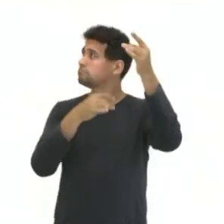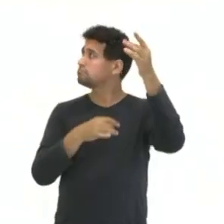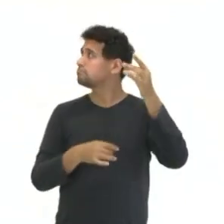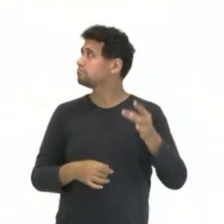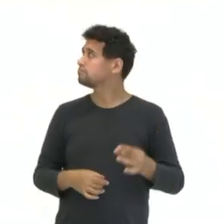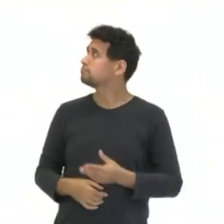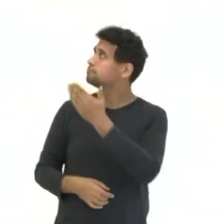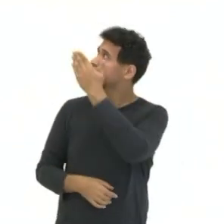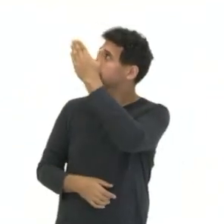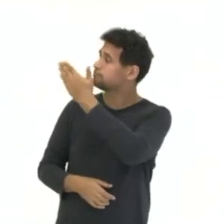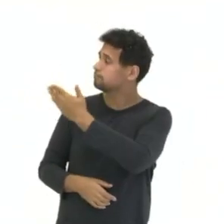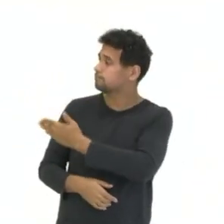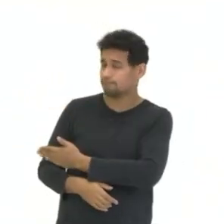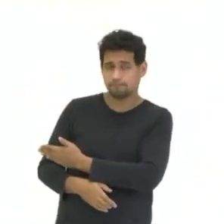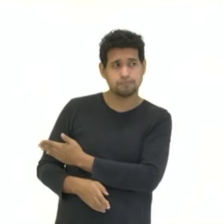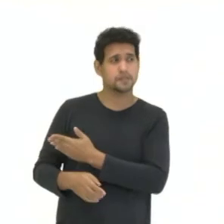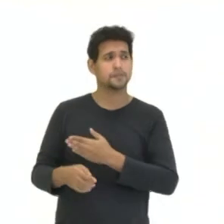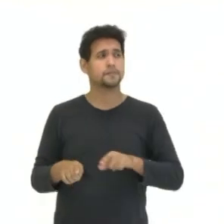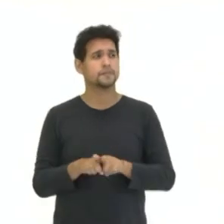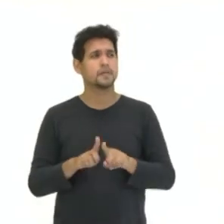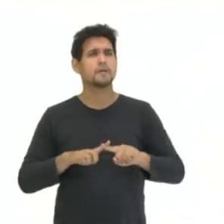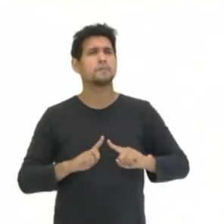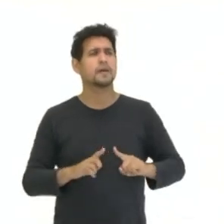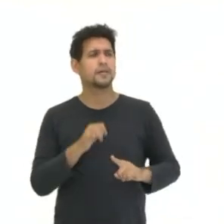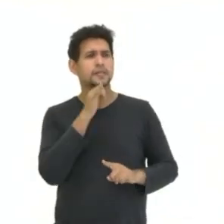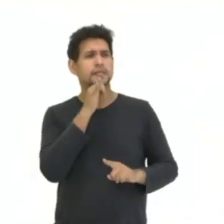ou tautomeria. E a